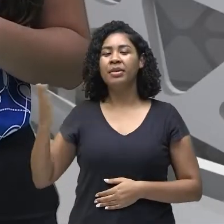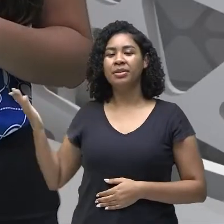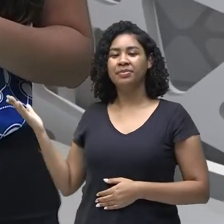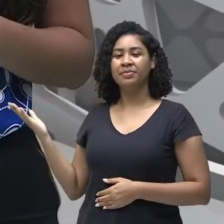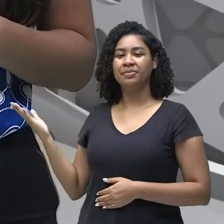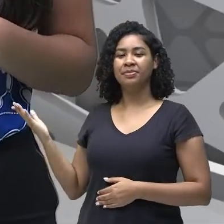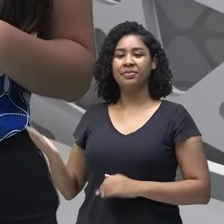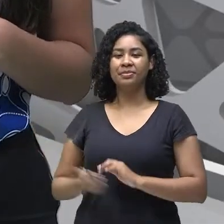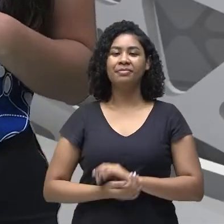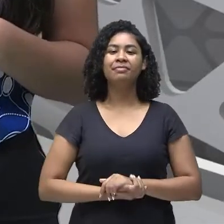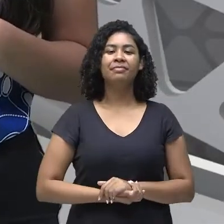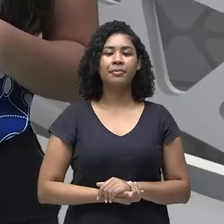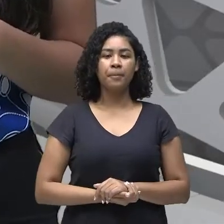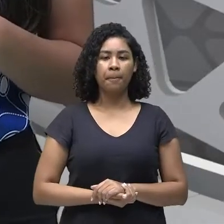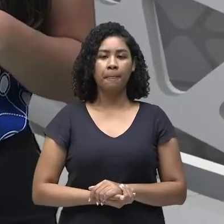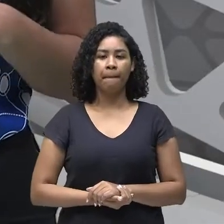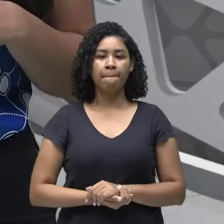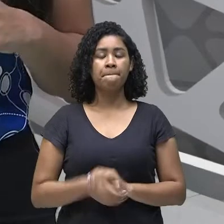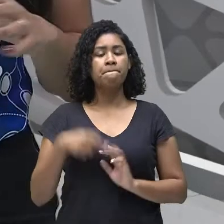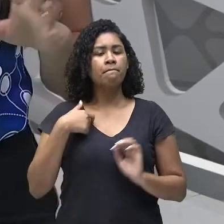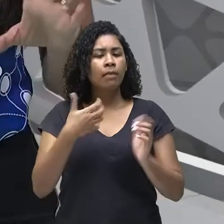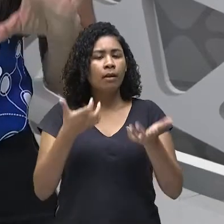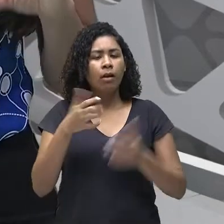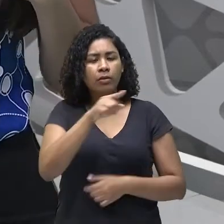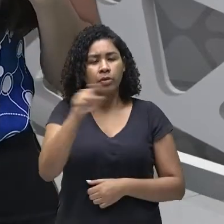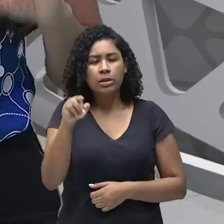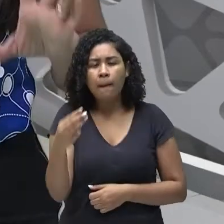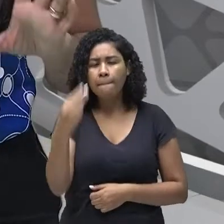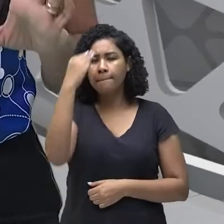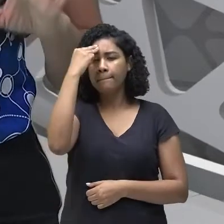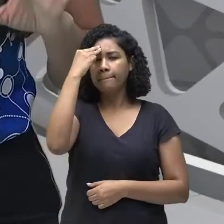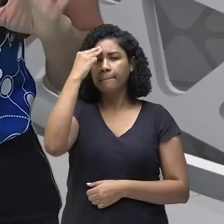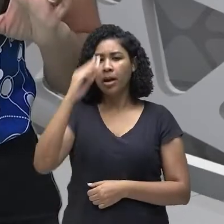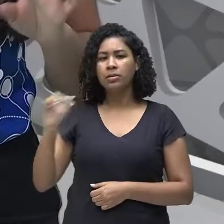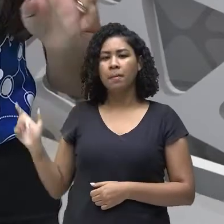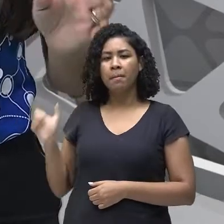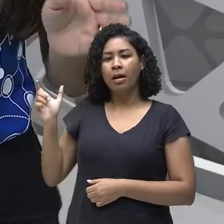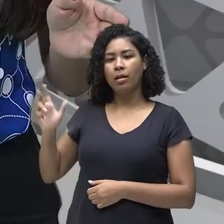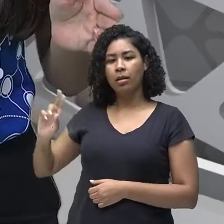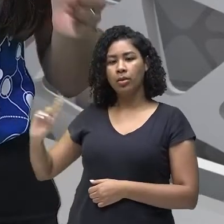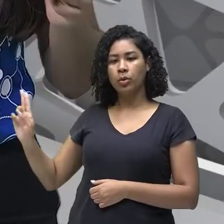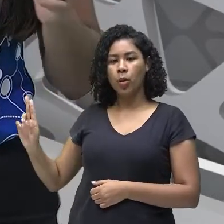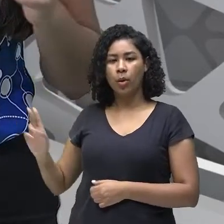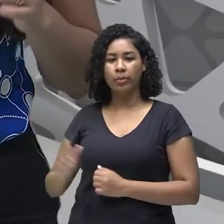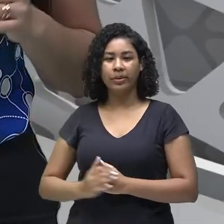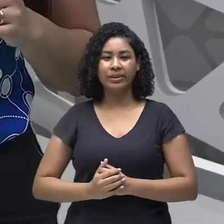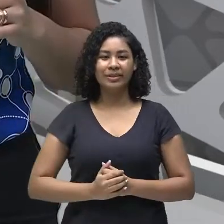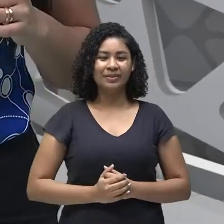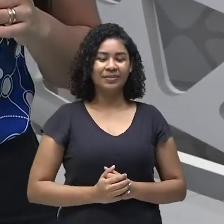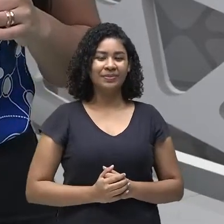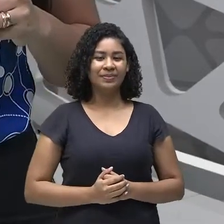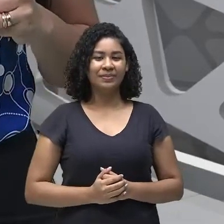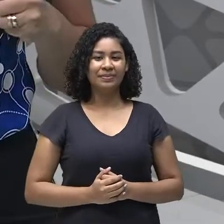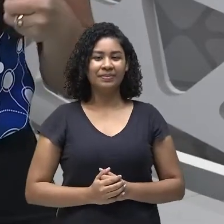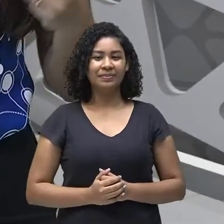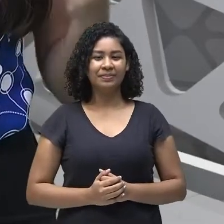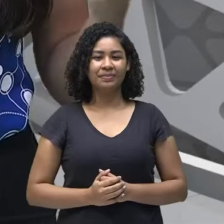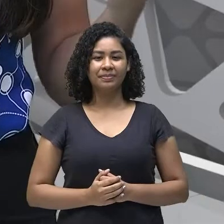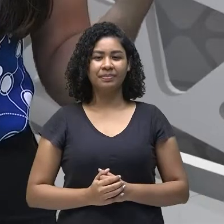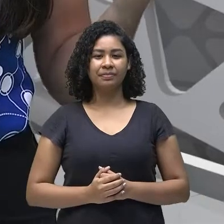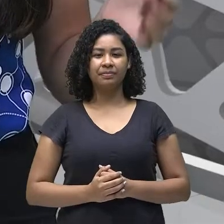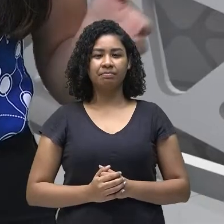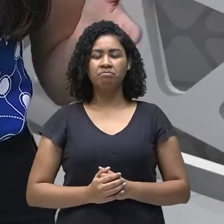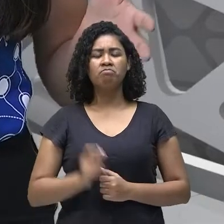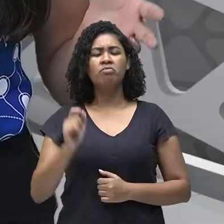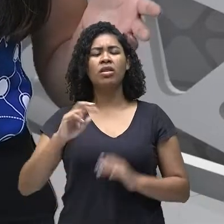Reading. Então, eu quero que vocês memorizem aí esse nome, Extensive Reading. O que é